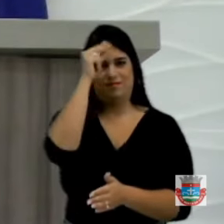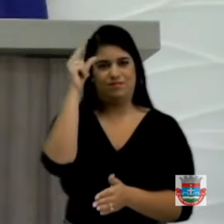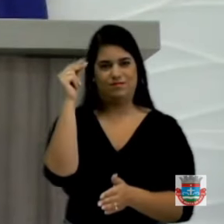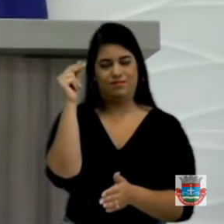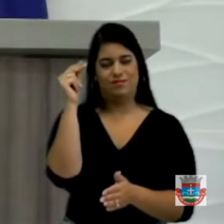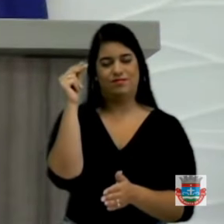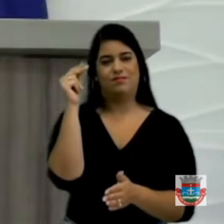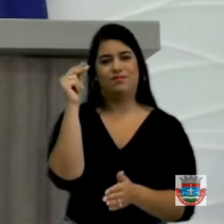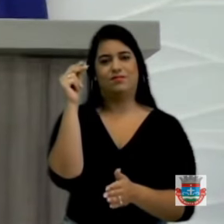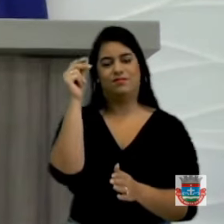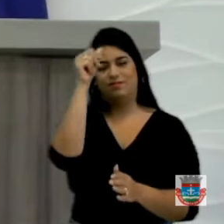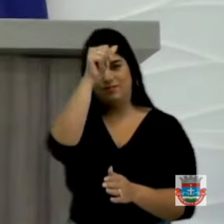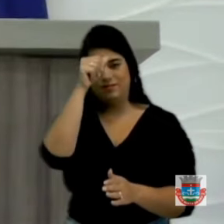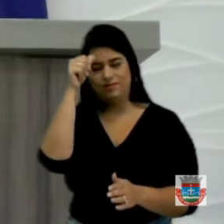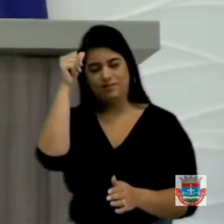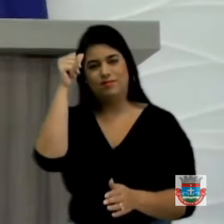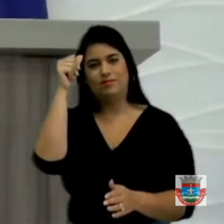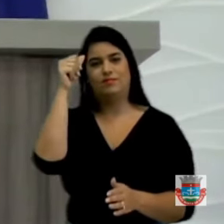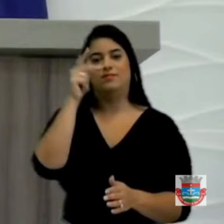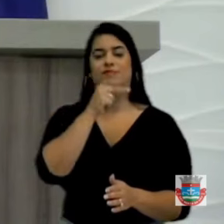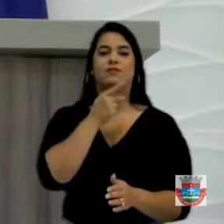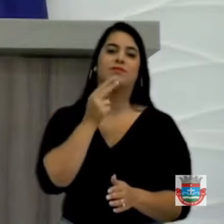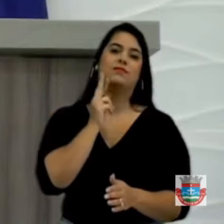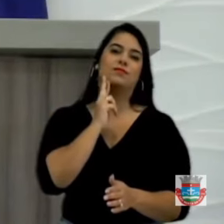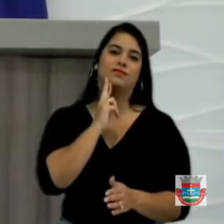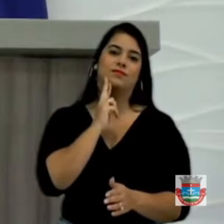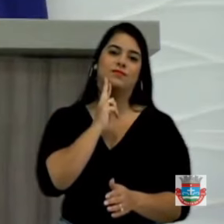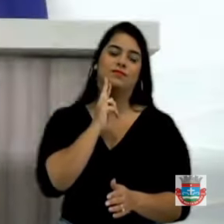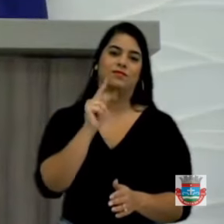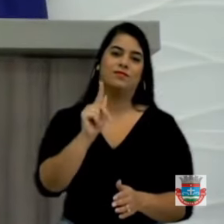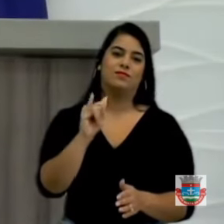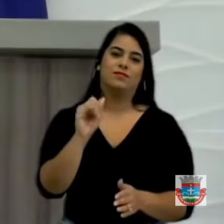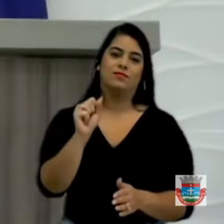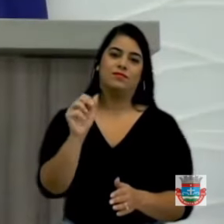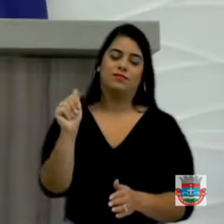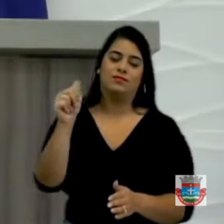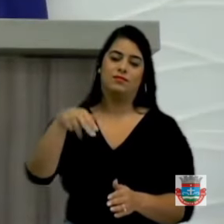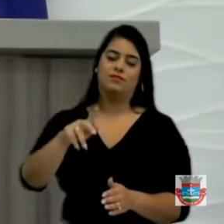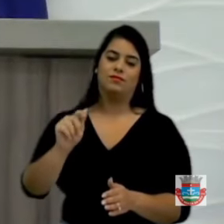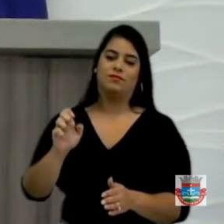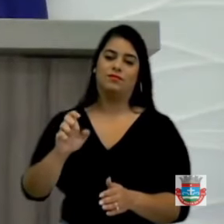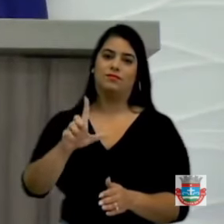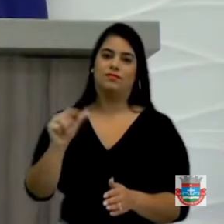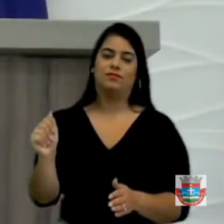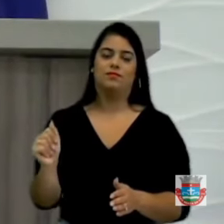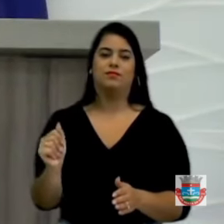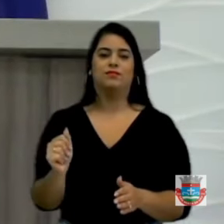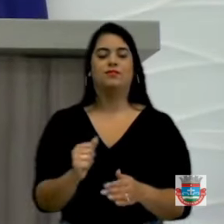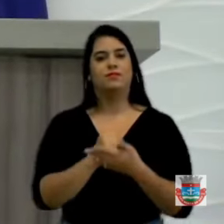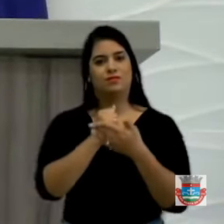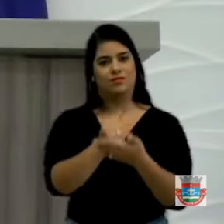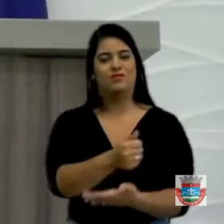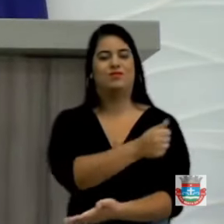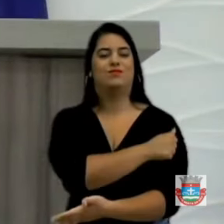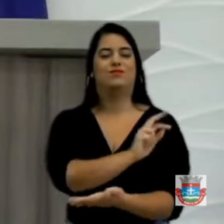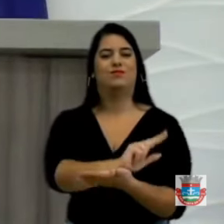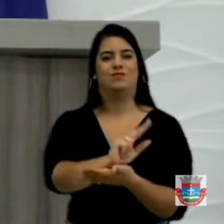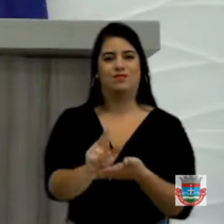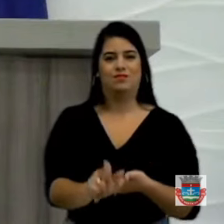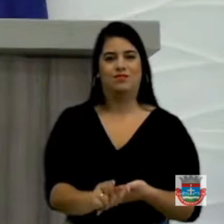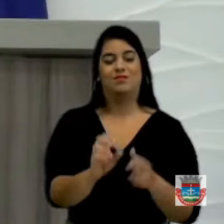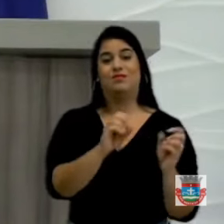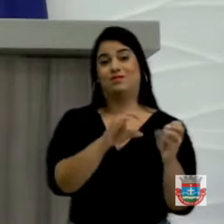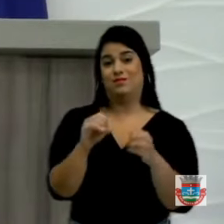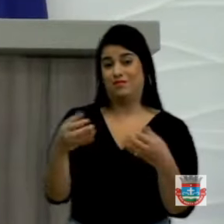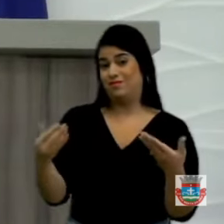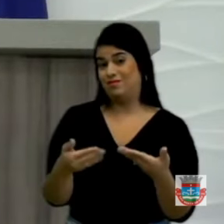Paulo Renato, Gisângela e toda a sua equipe por sempre estar fazendo o melhor para nossos alunos. E a gente sabe que a